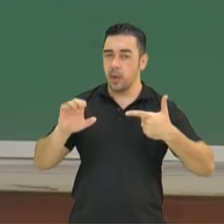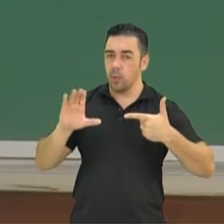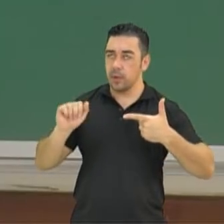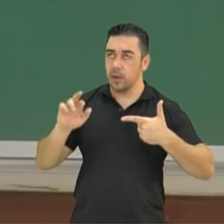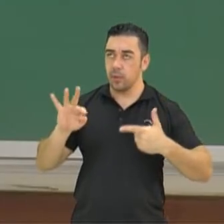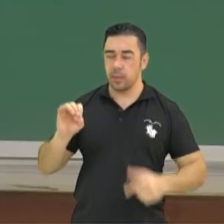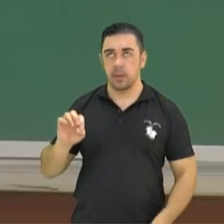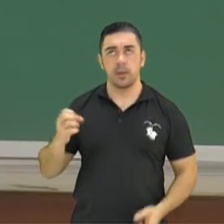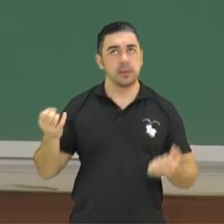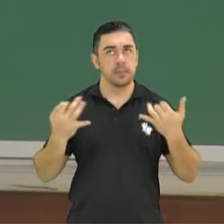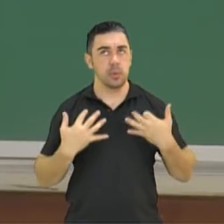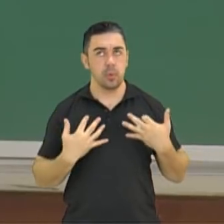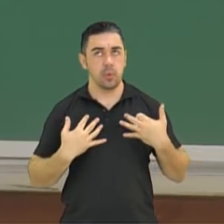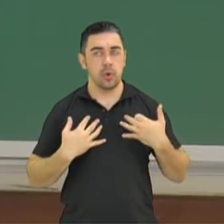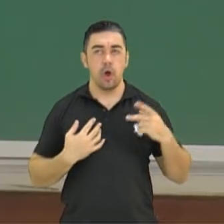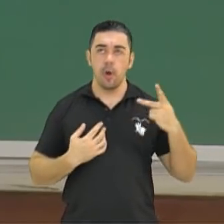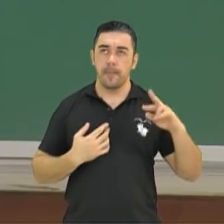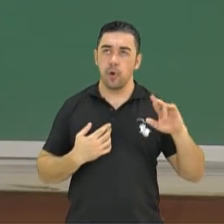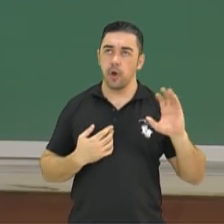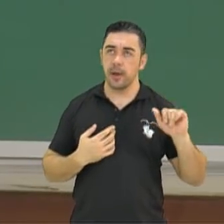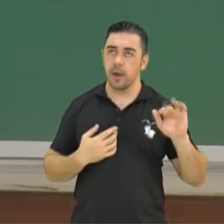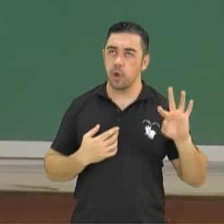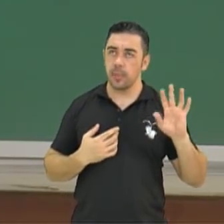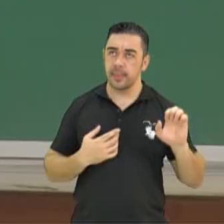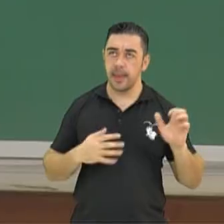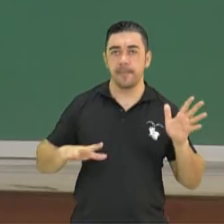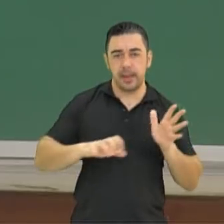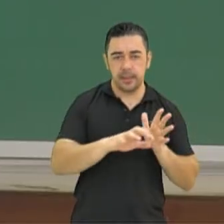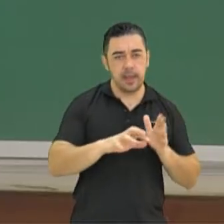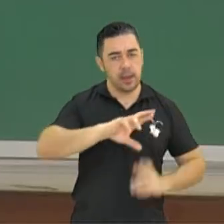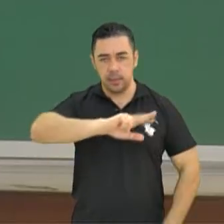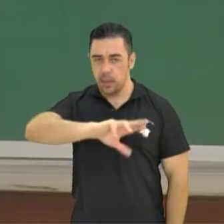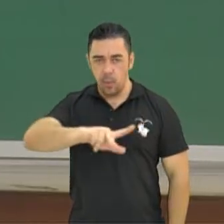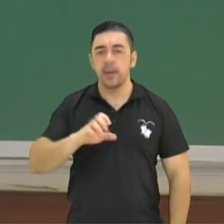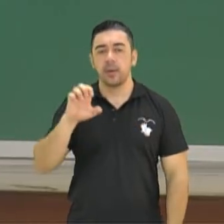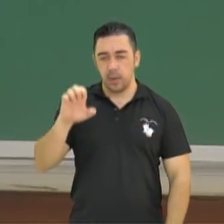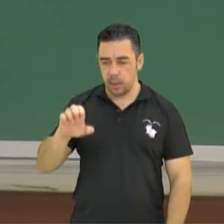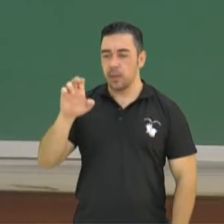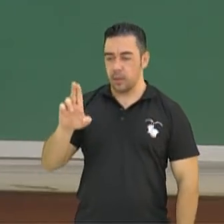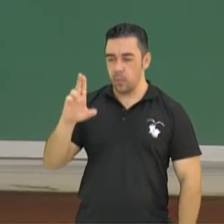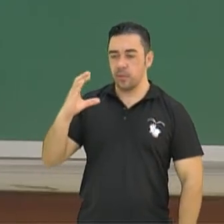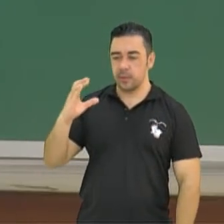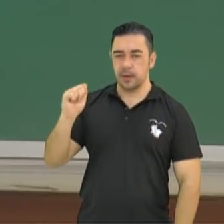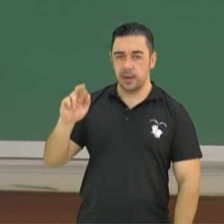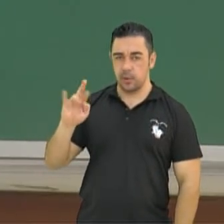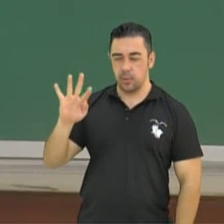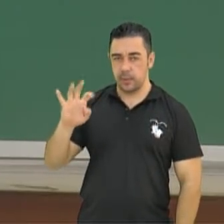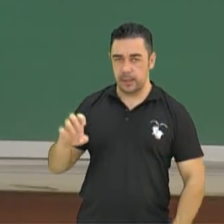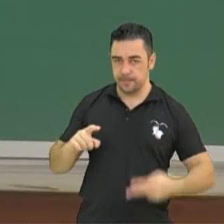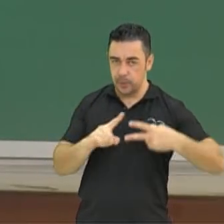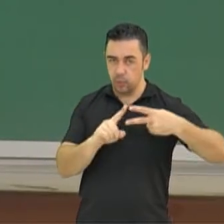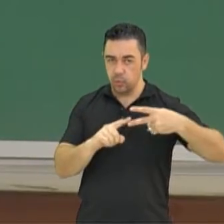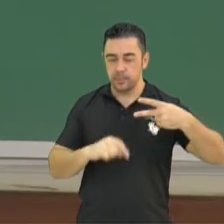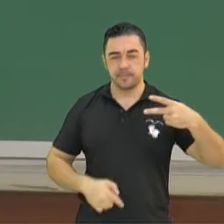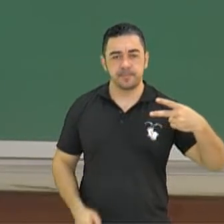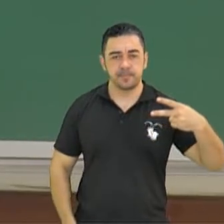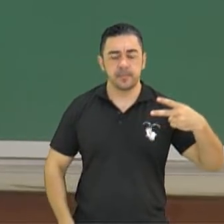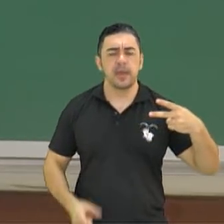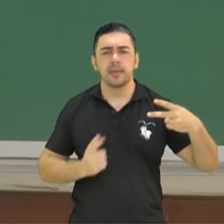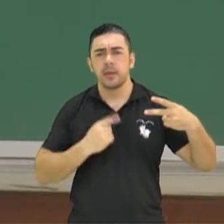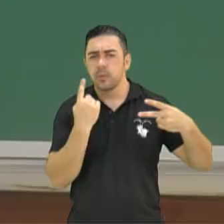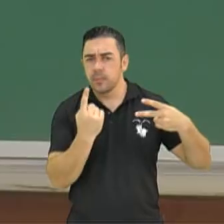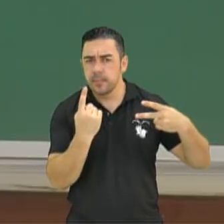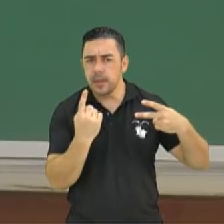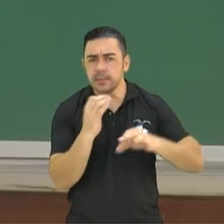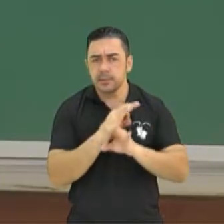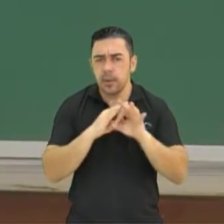na aula passada que só é procarionte bactéria. Não é bactéria, então tem que ser eucarionte. A gente ficou em duas alternativas. Animal tem uma ou tem